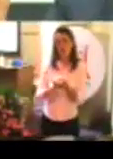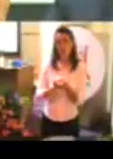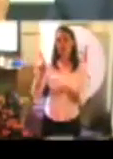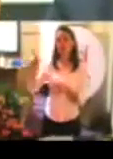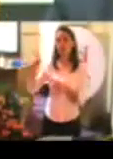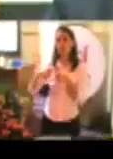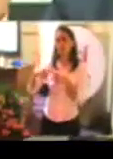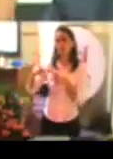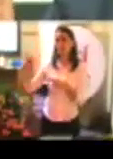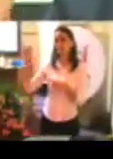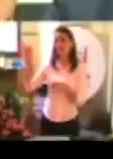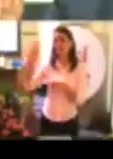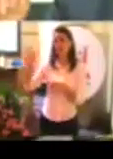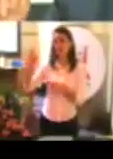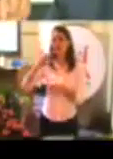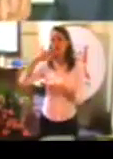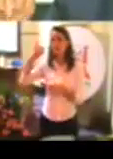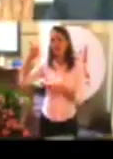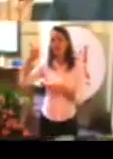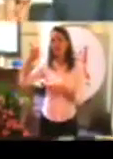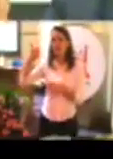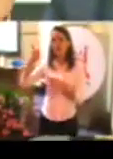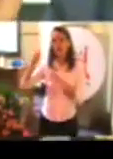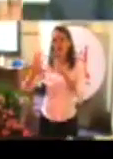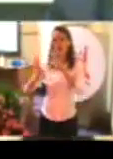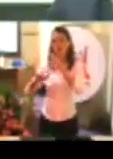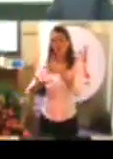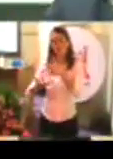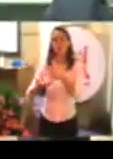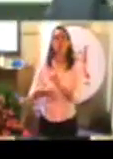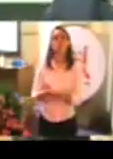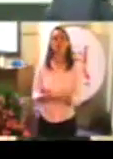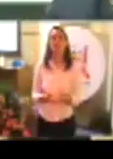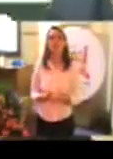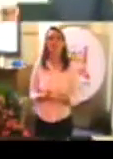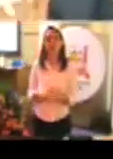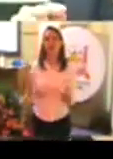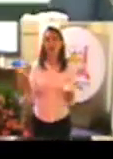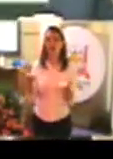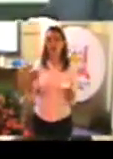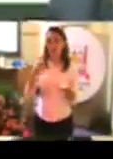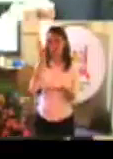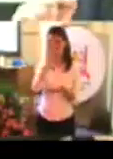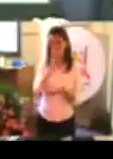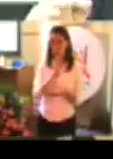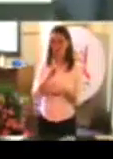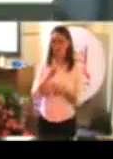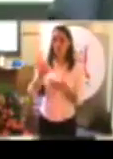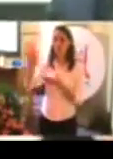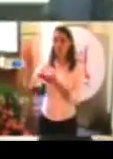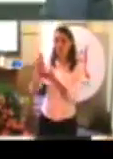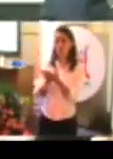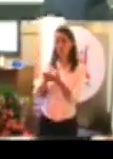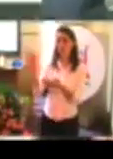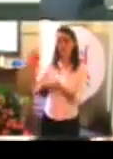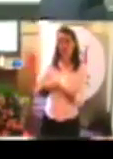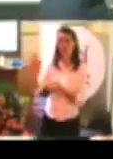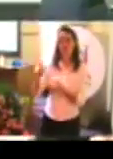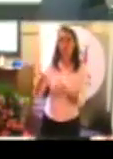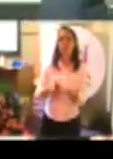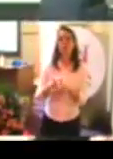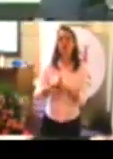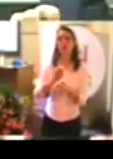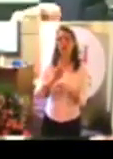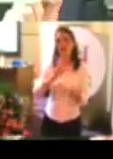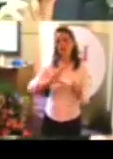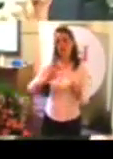melhor escola de formação de servidores públicos do mundo. A nossa ENAP, Escola Nacional de Administração